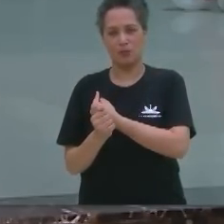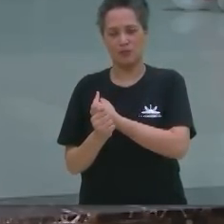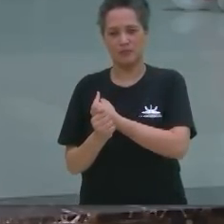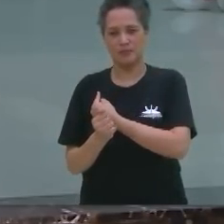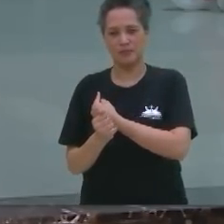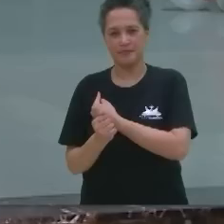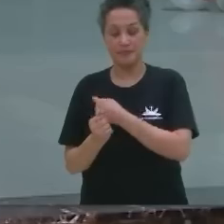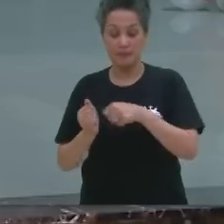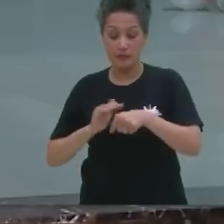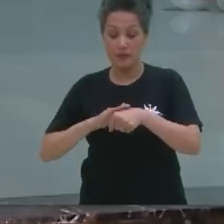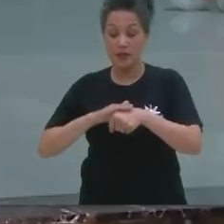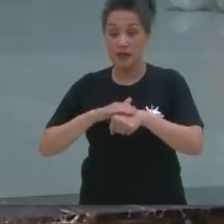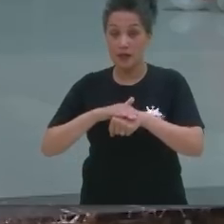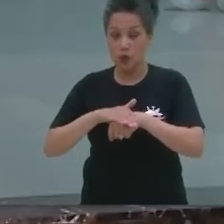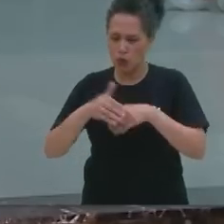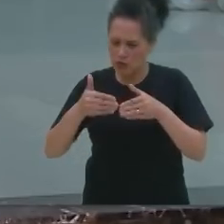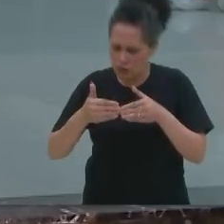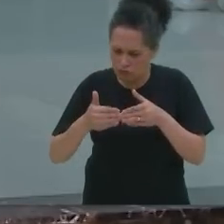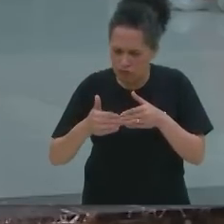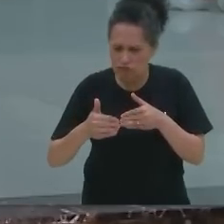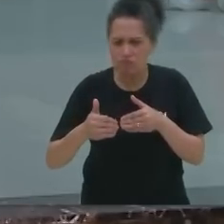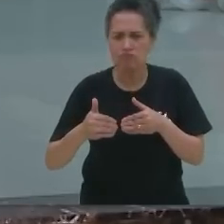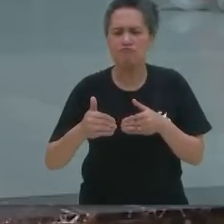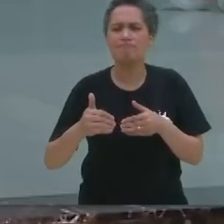A noite já vai adiantada,